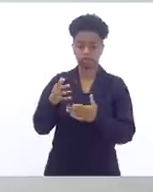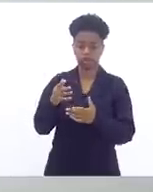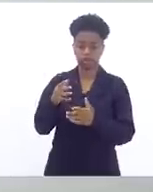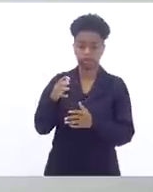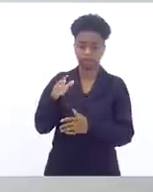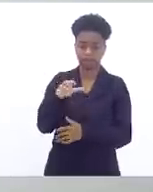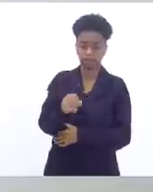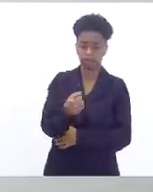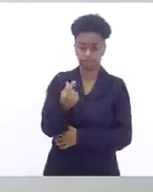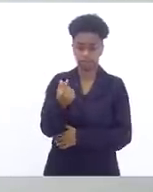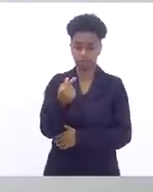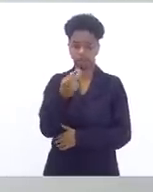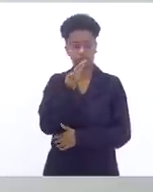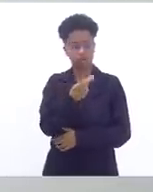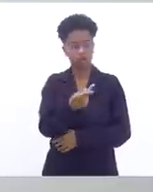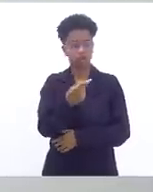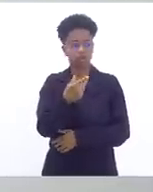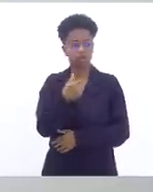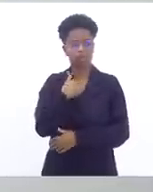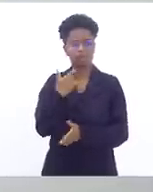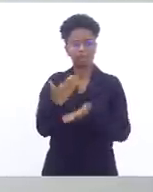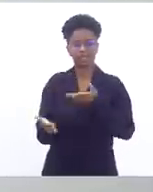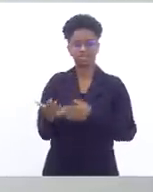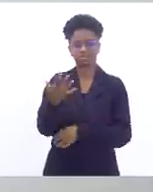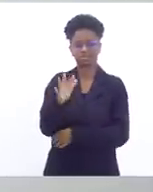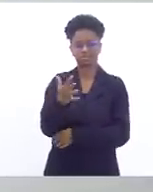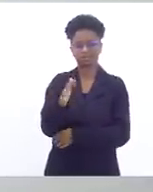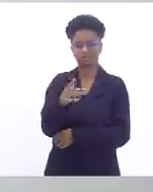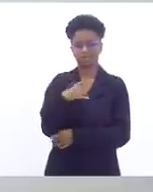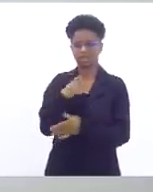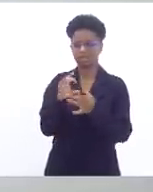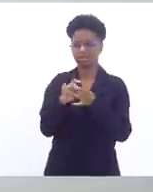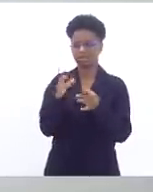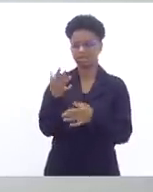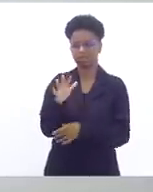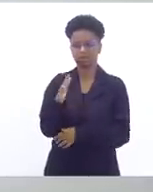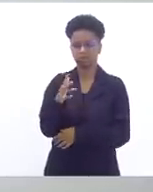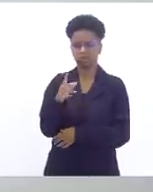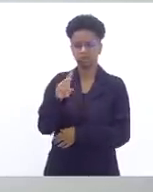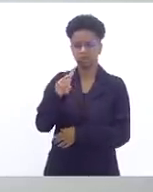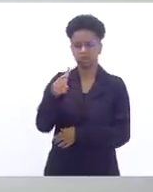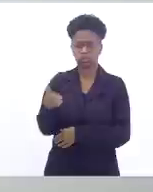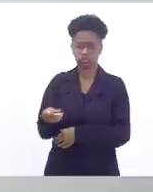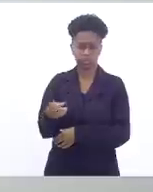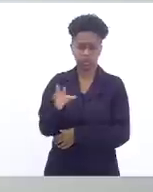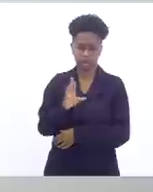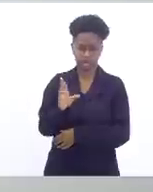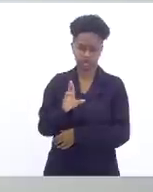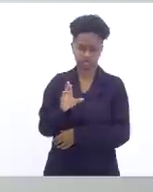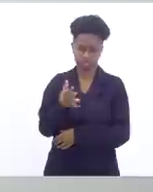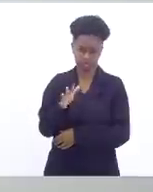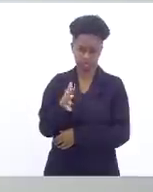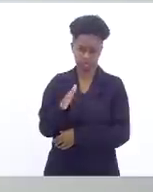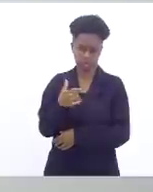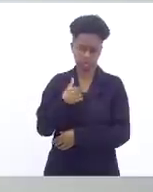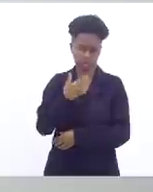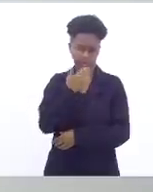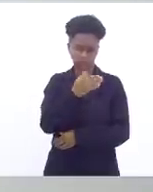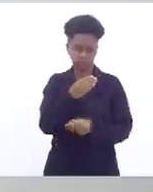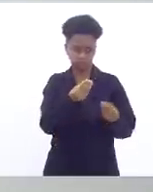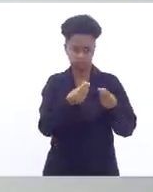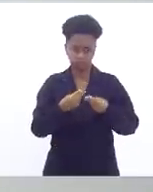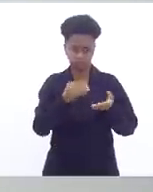eu tive uma perda de ela recebiam mais ou menos livre aí dois e pouco segundo ela me passou Pedi até para me passar o